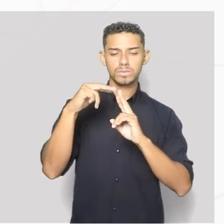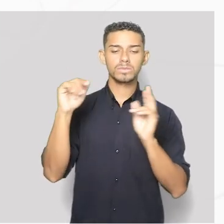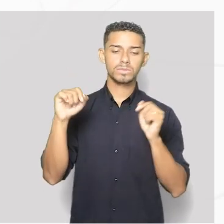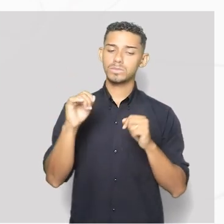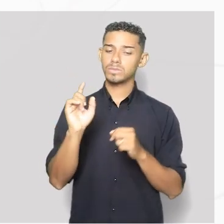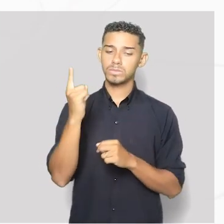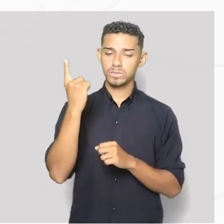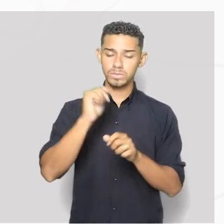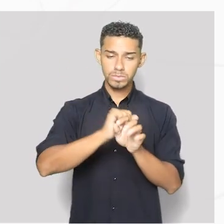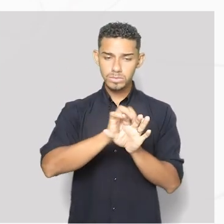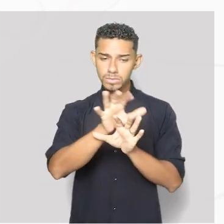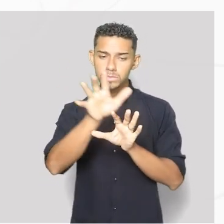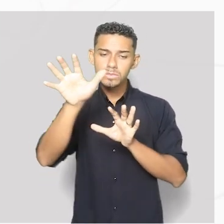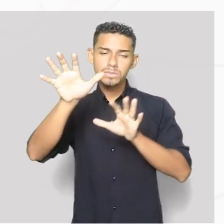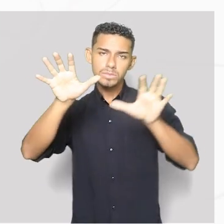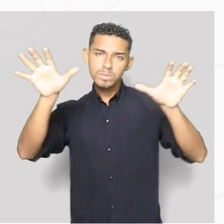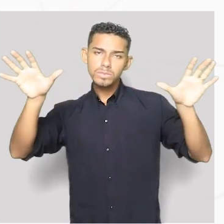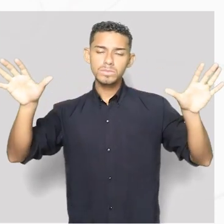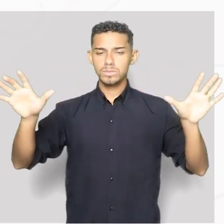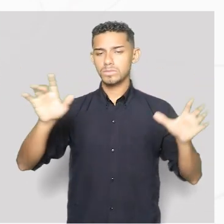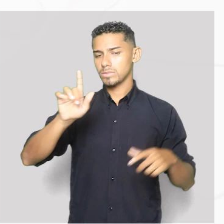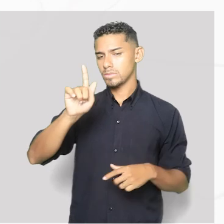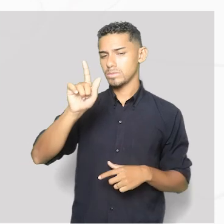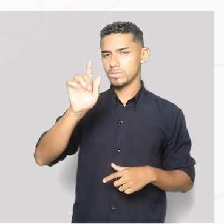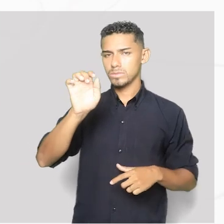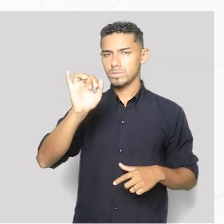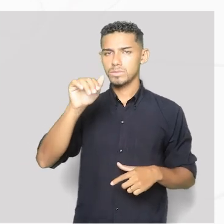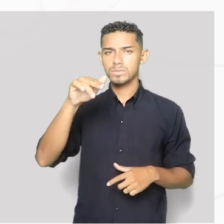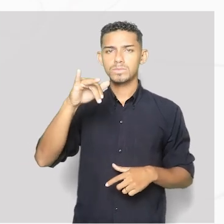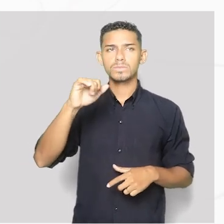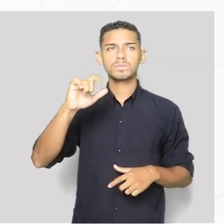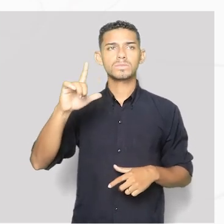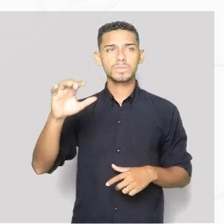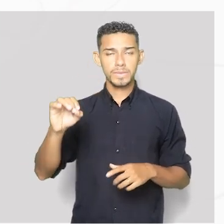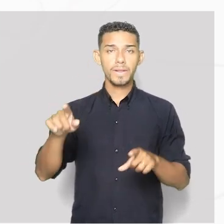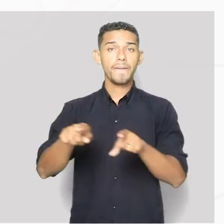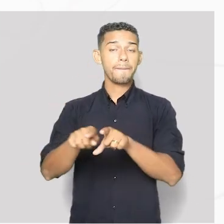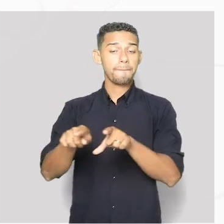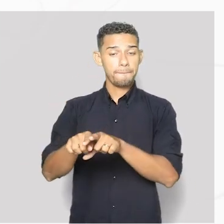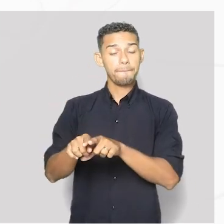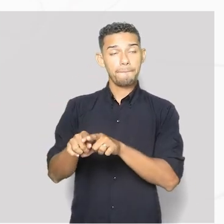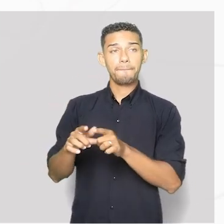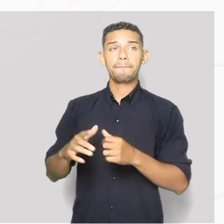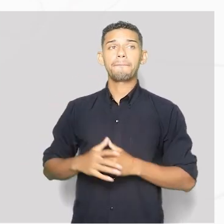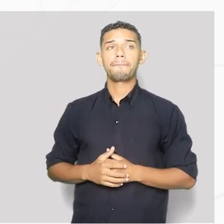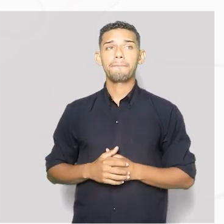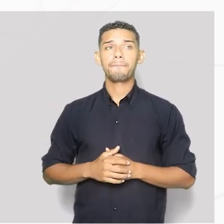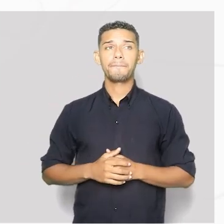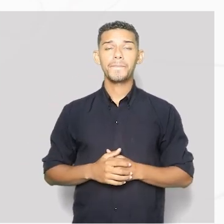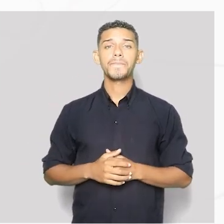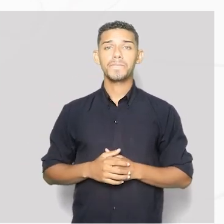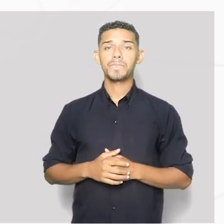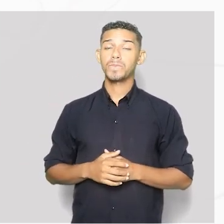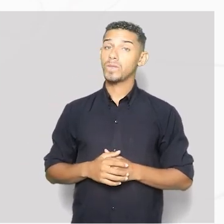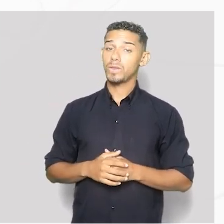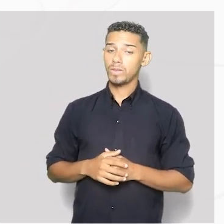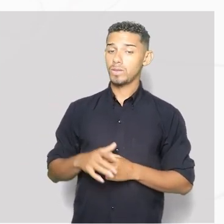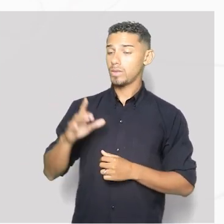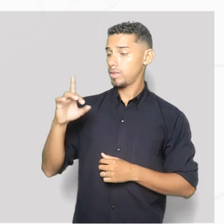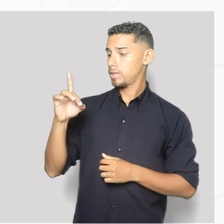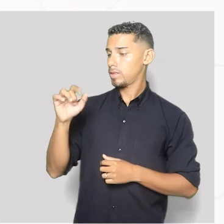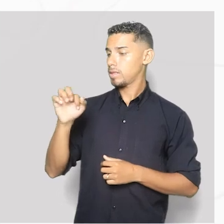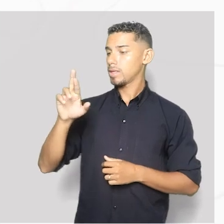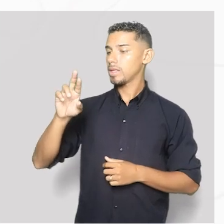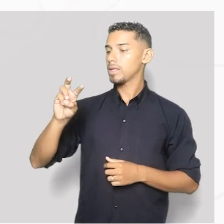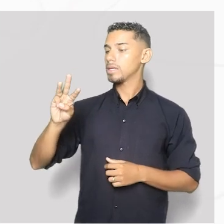né, de uma árvore ali genealógica, filogenética, né, é feita por